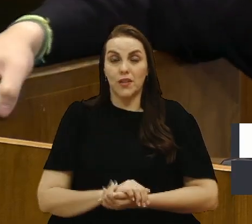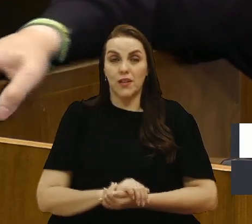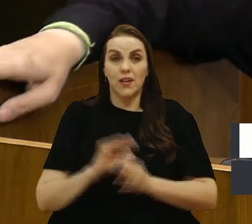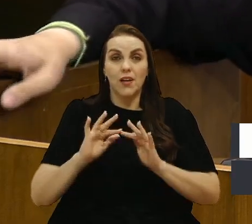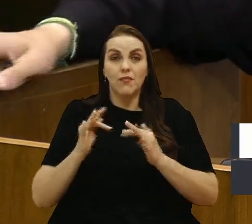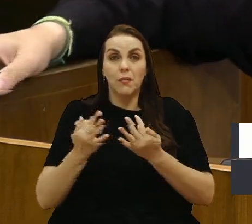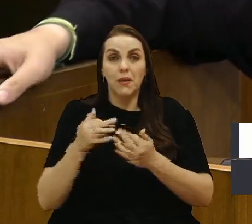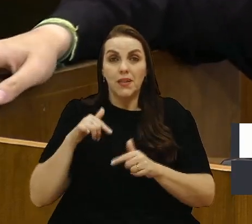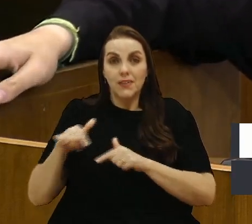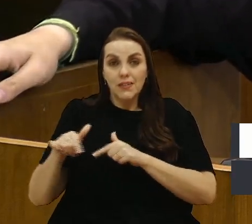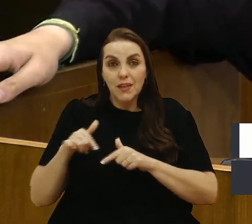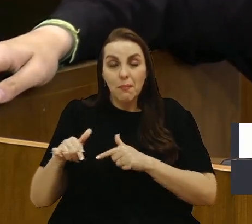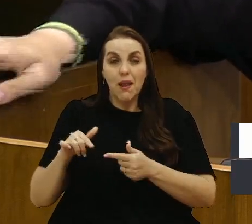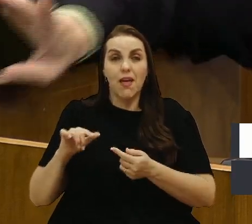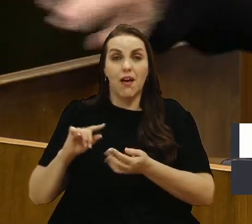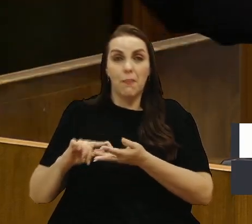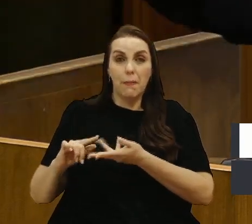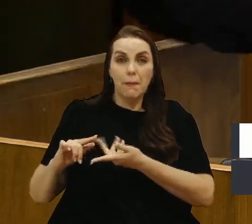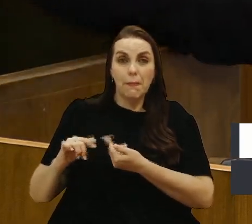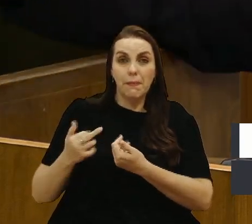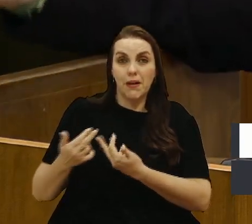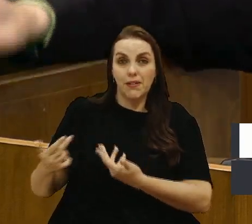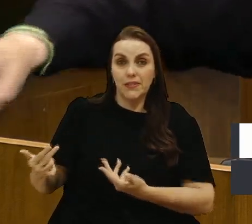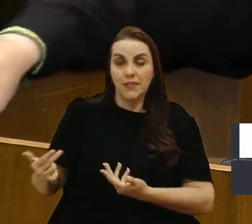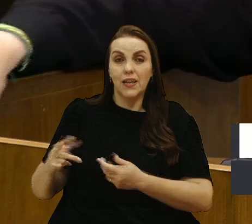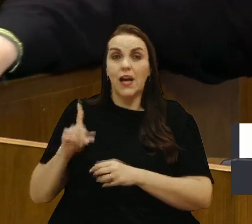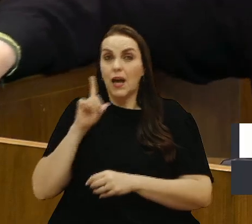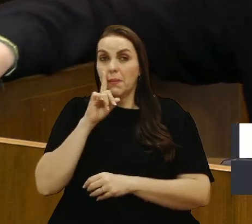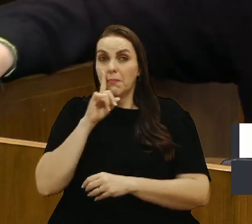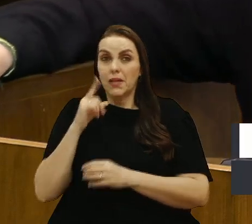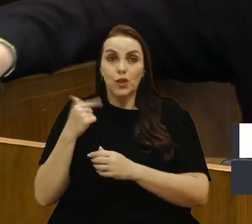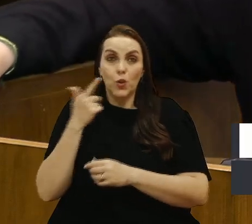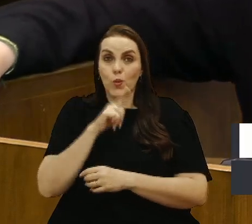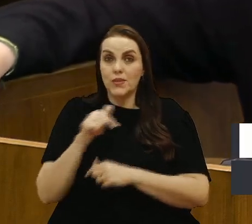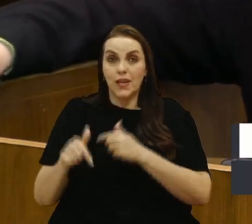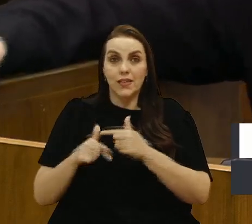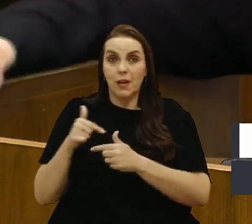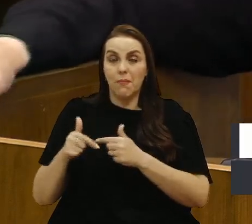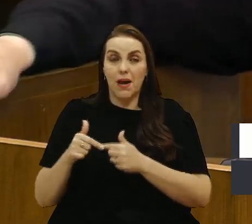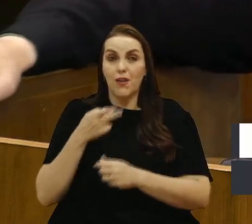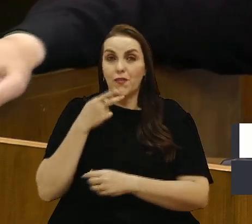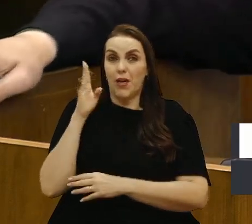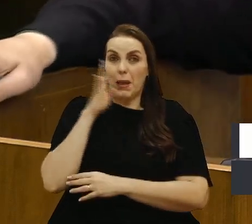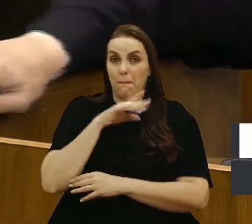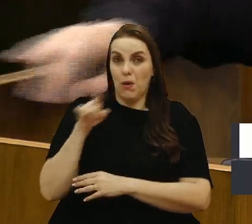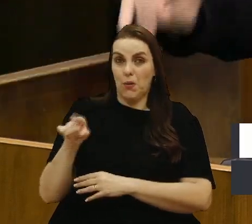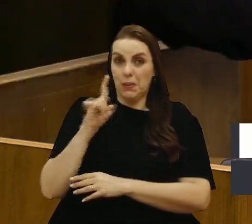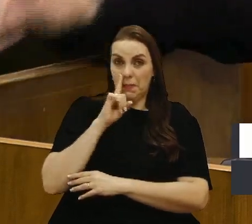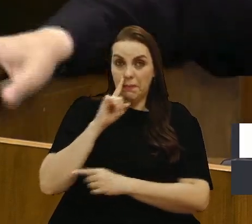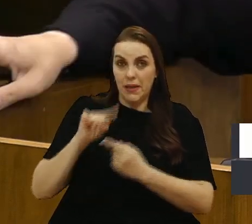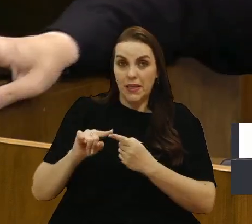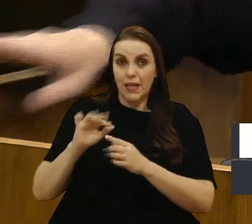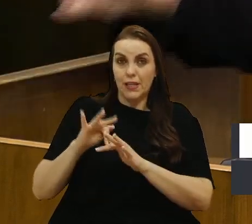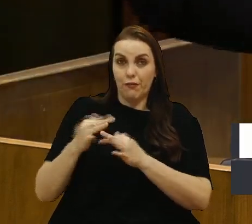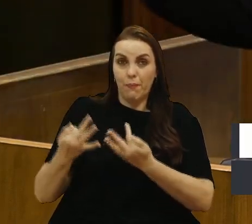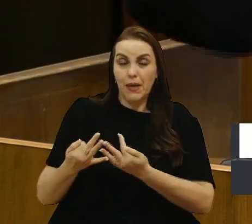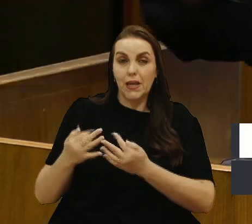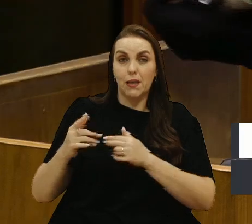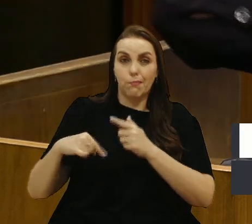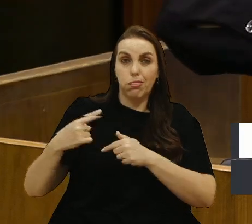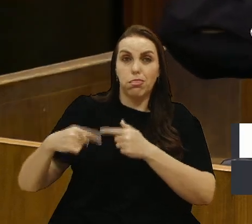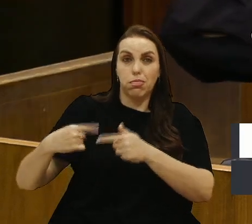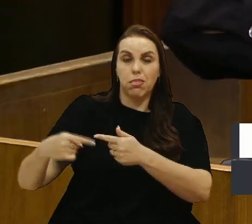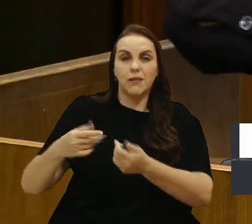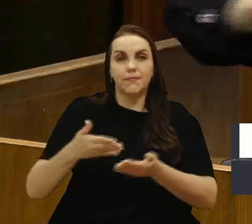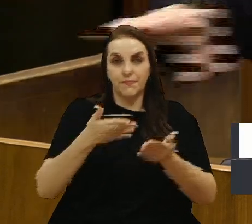as famílias têm seus afazeres, depois a mãe não consegue trabalhar, a gente fala mal da mãe, a gente fala mal da família, é uma coisa que leva a outra. Sua